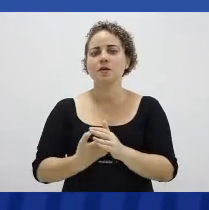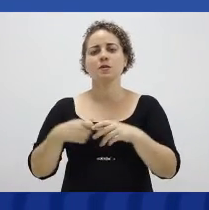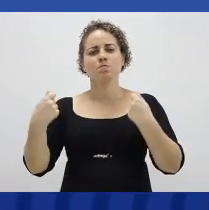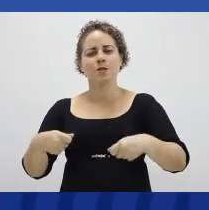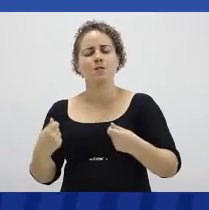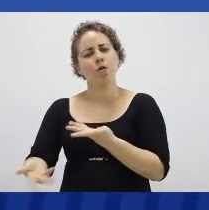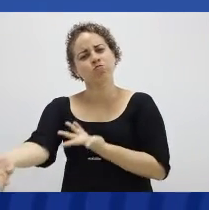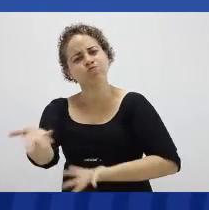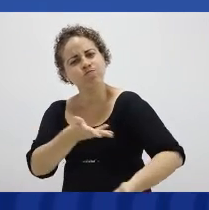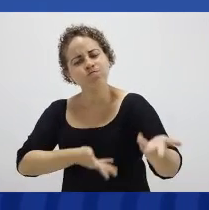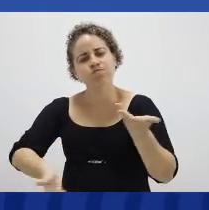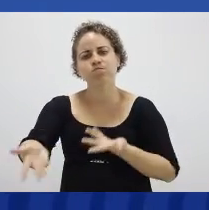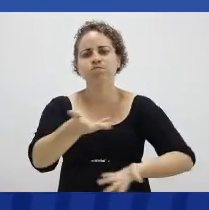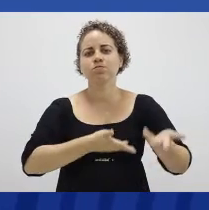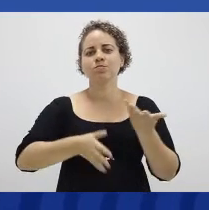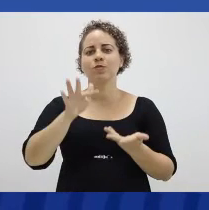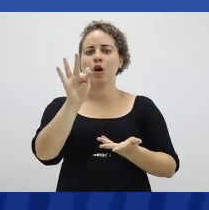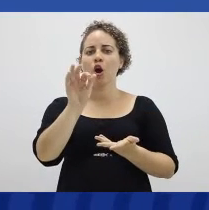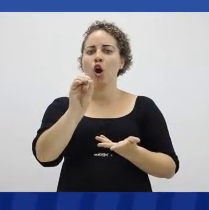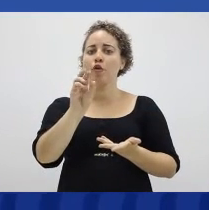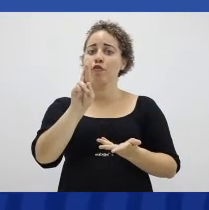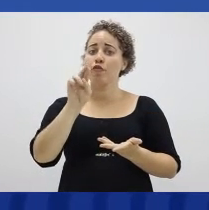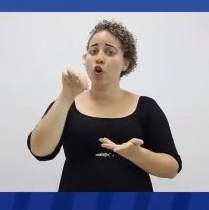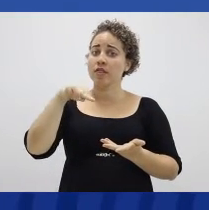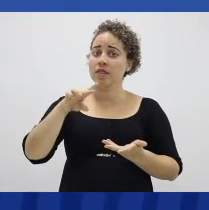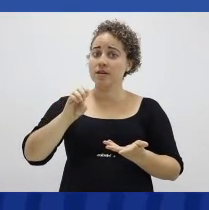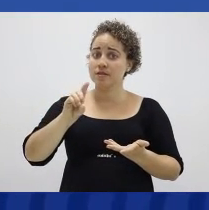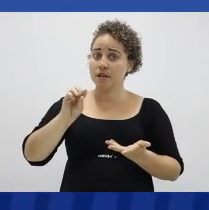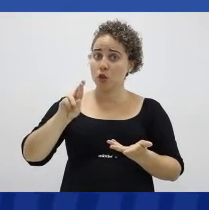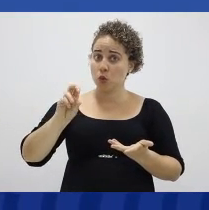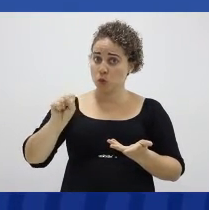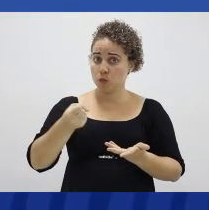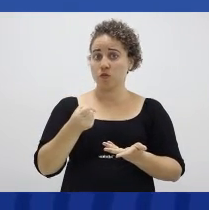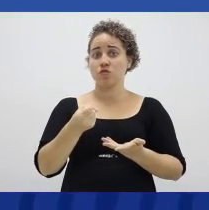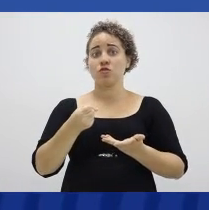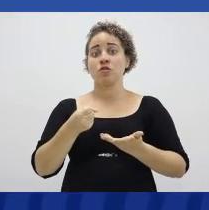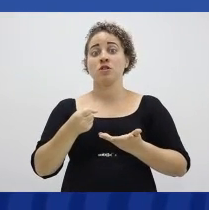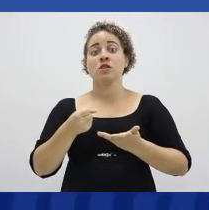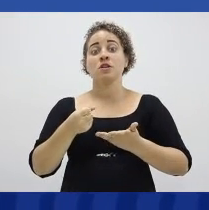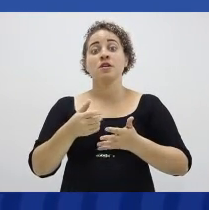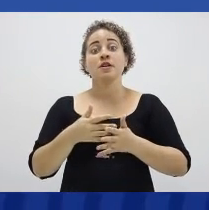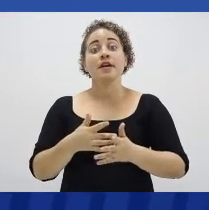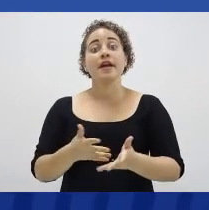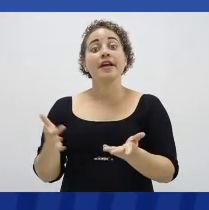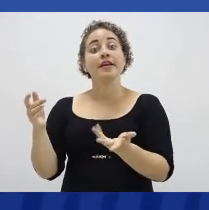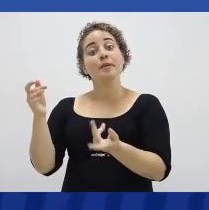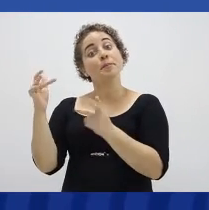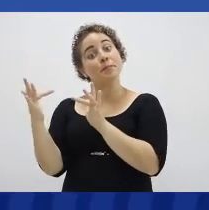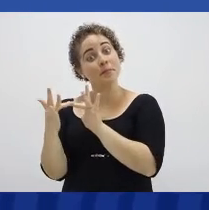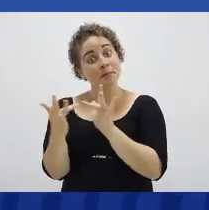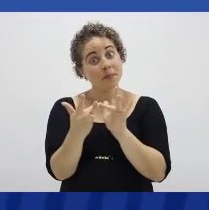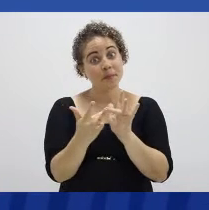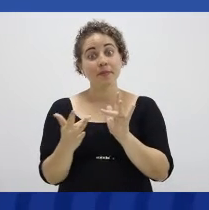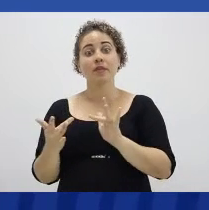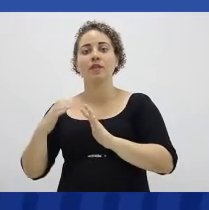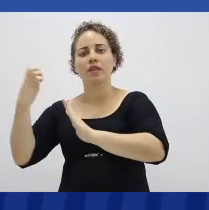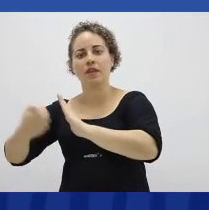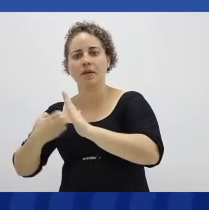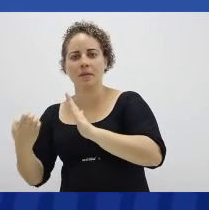fornecedores para que eles entreguem matéria-prima, insumos, componentes. E essa empresa, por sua vez,